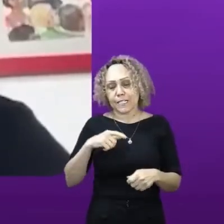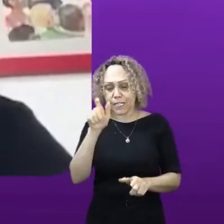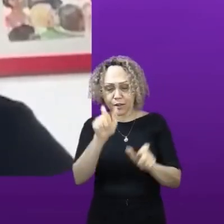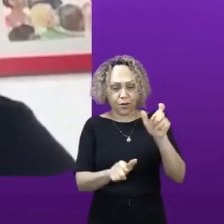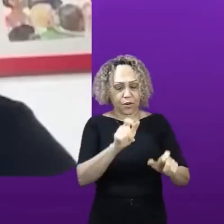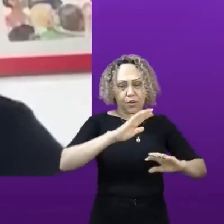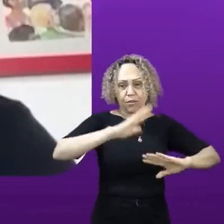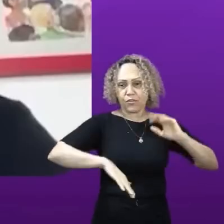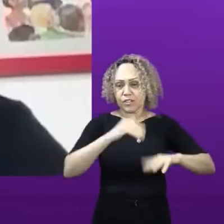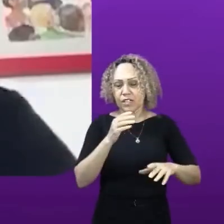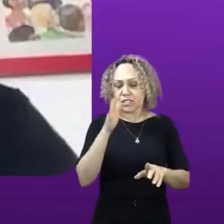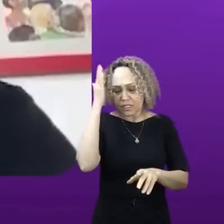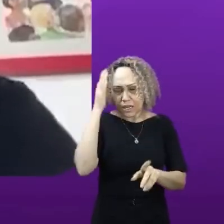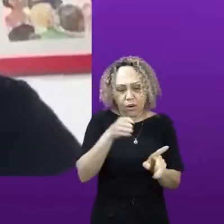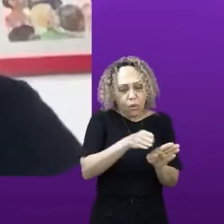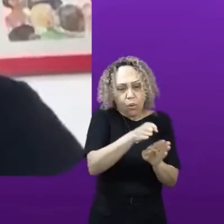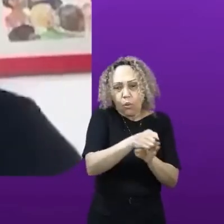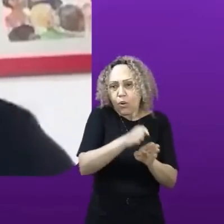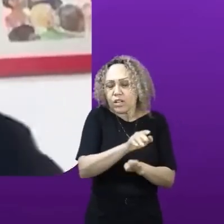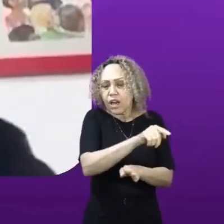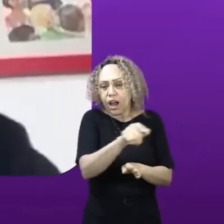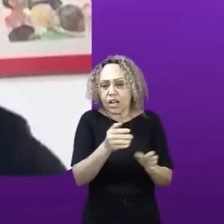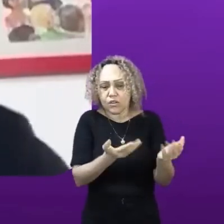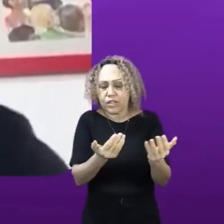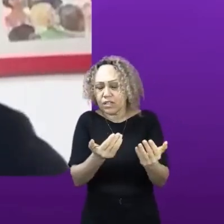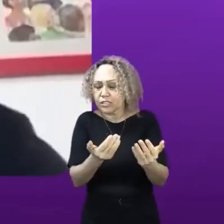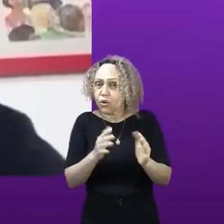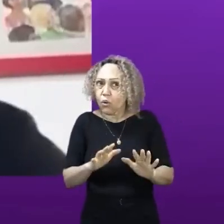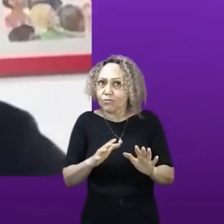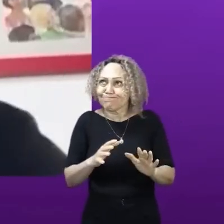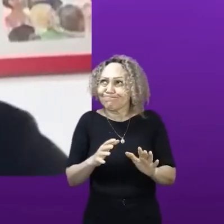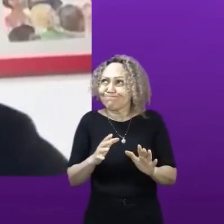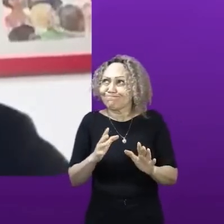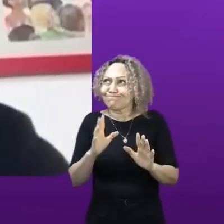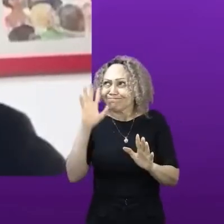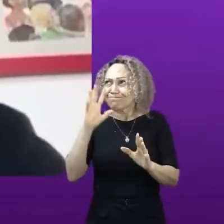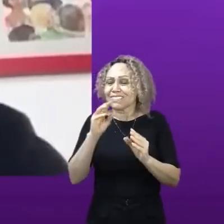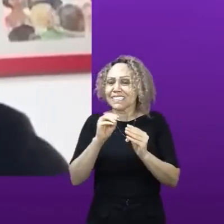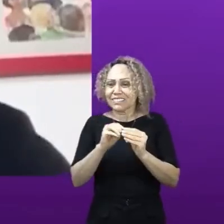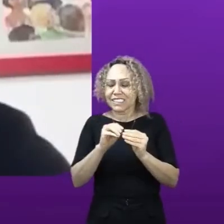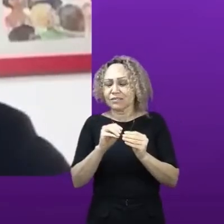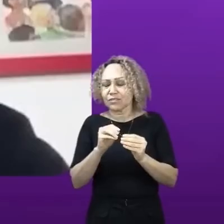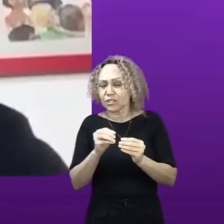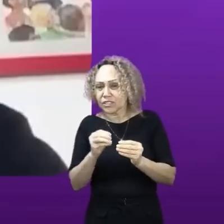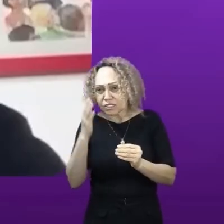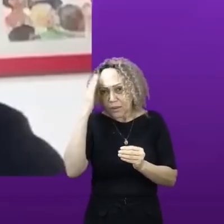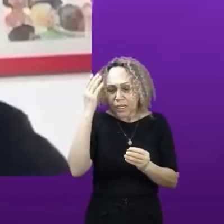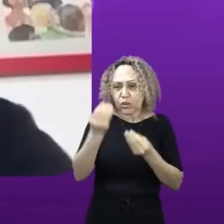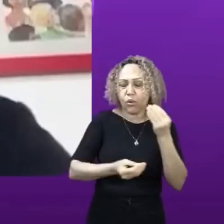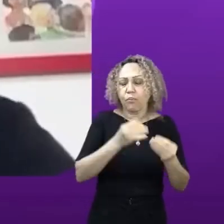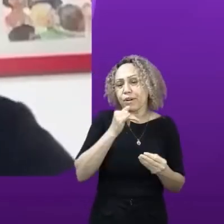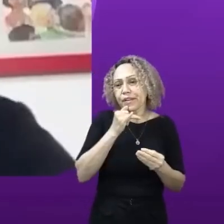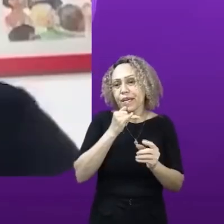juventude, principalmente, que está se descobrindo ou se redescobrindo como utilizar alguns